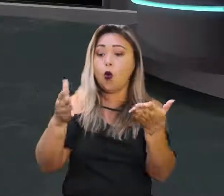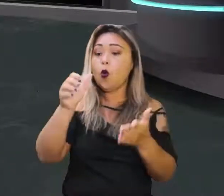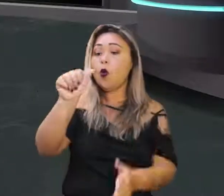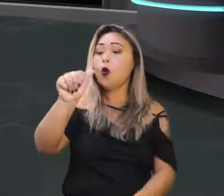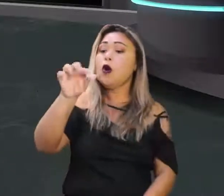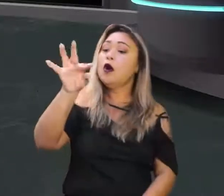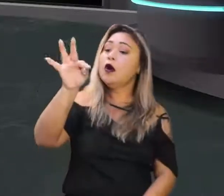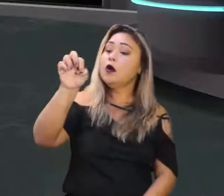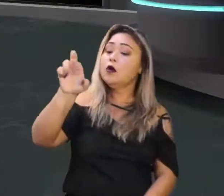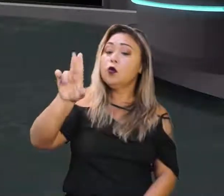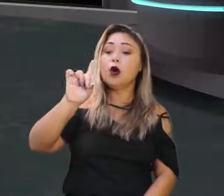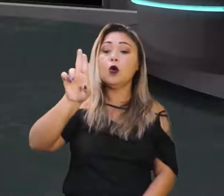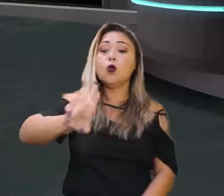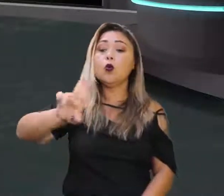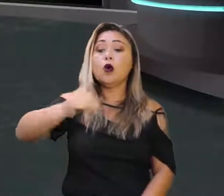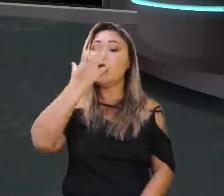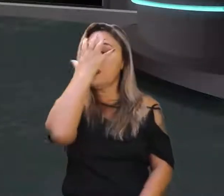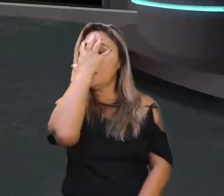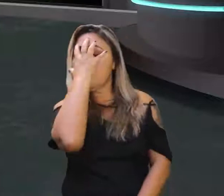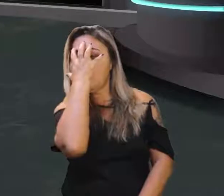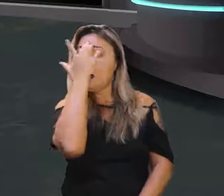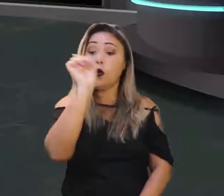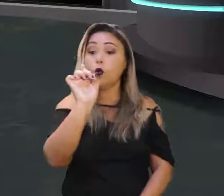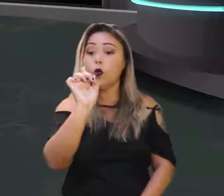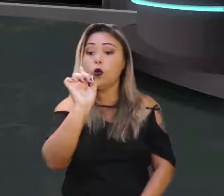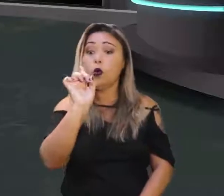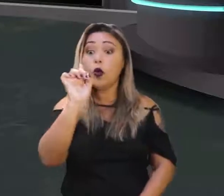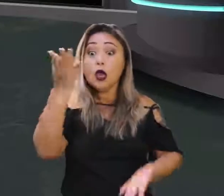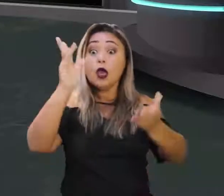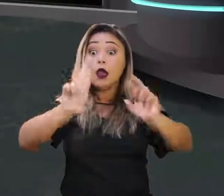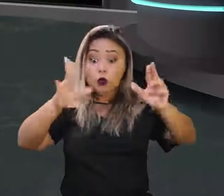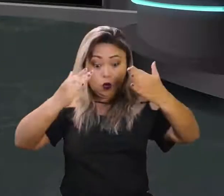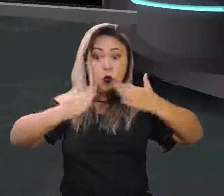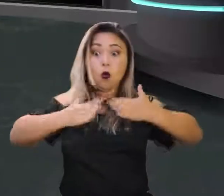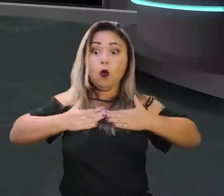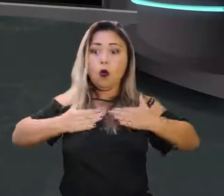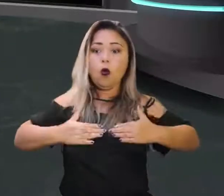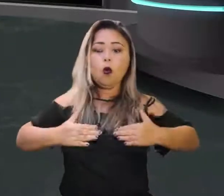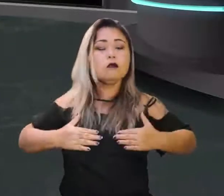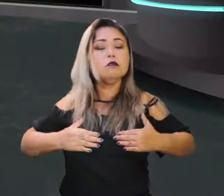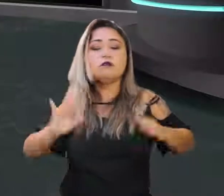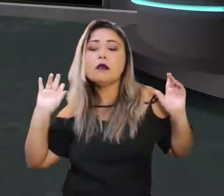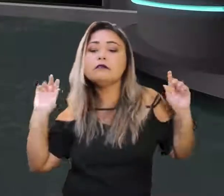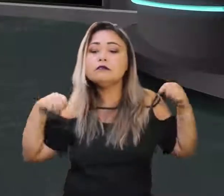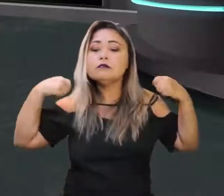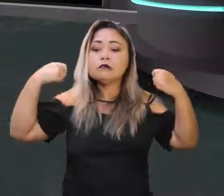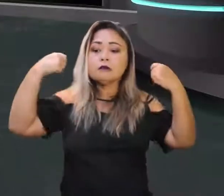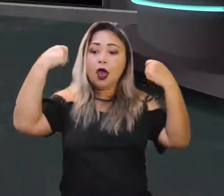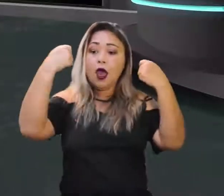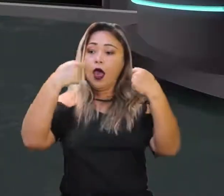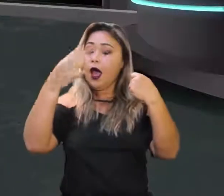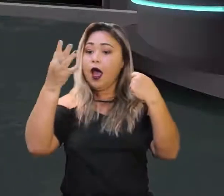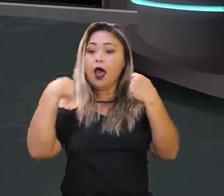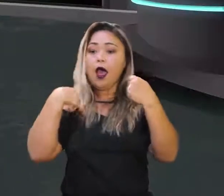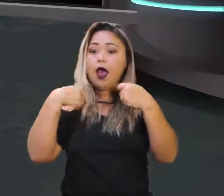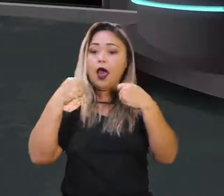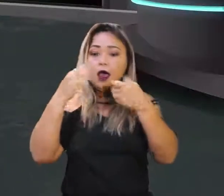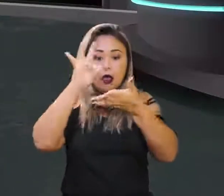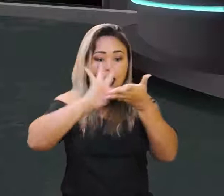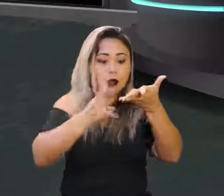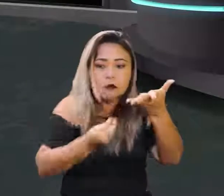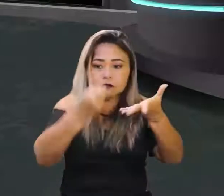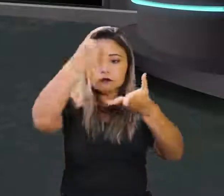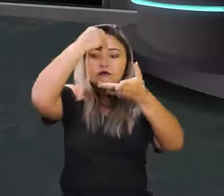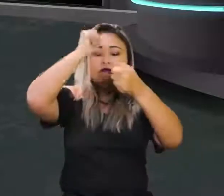ele não utiliza mais essas máscaras, né? Ele usa o próprio corpo para encenar. Bem lembrado. Para ali